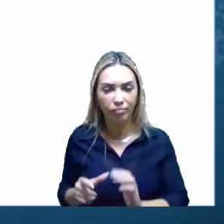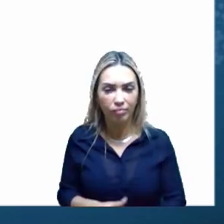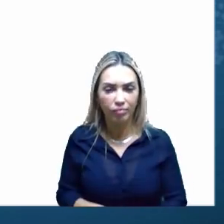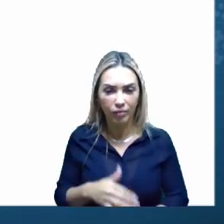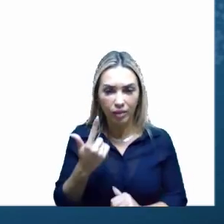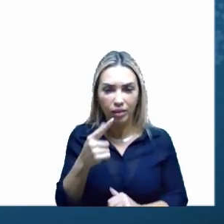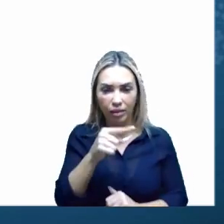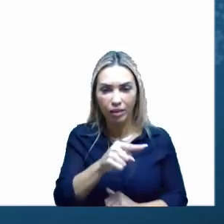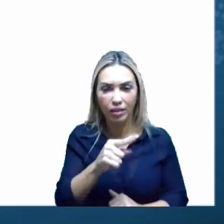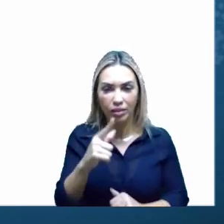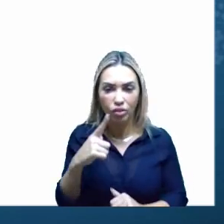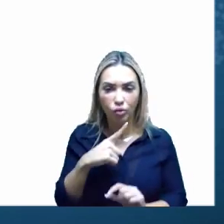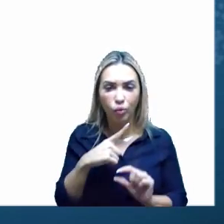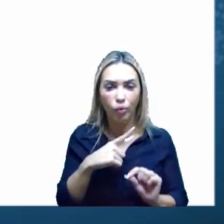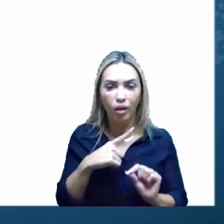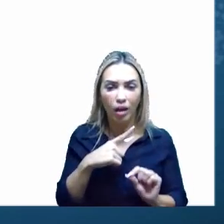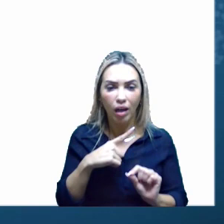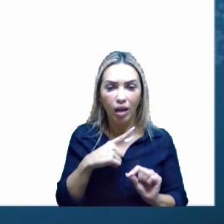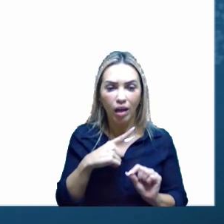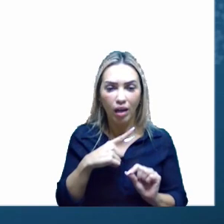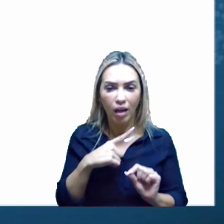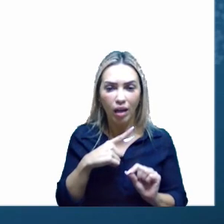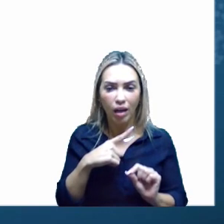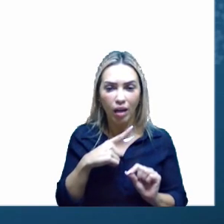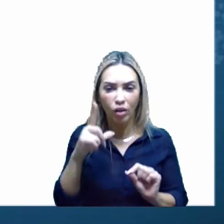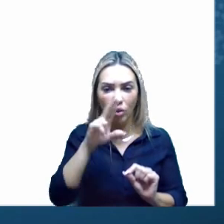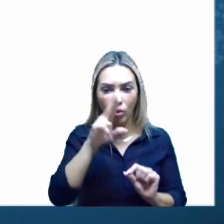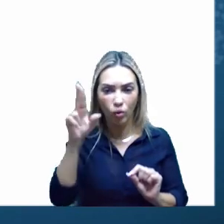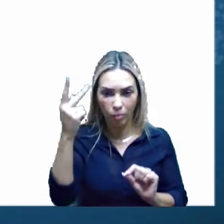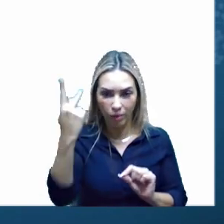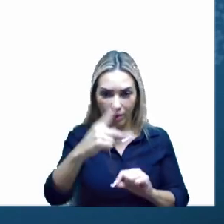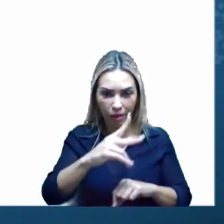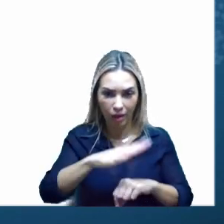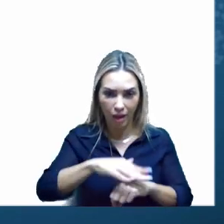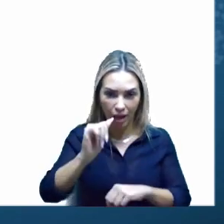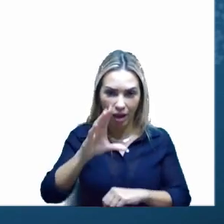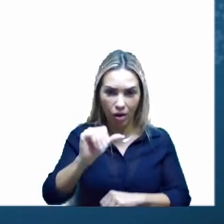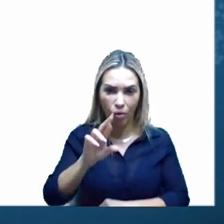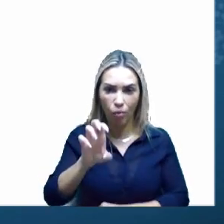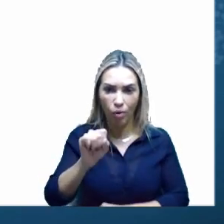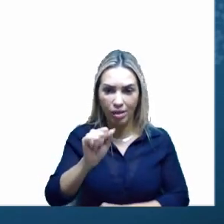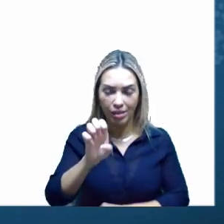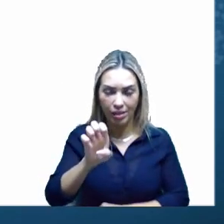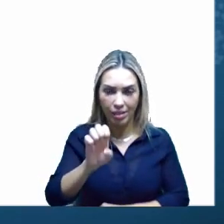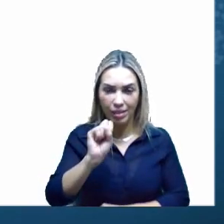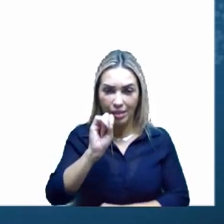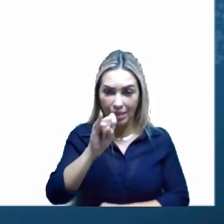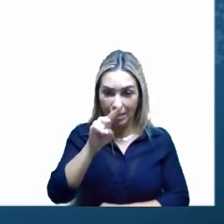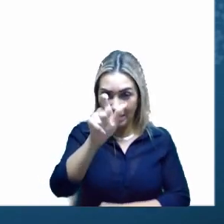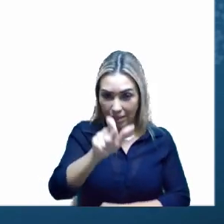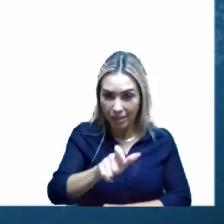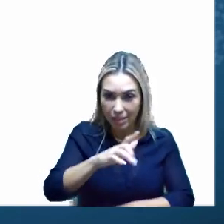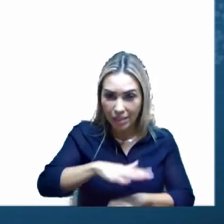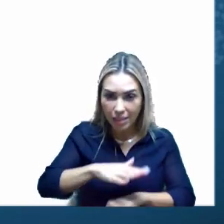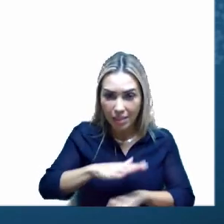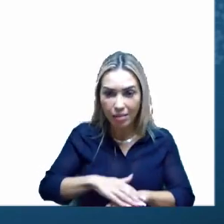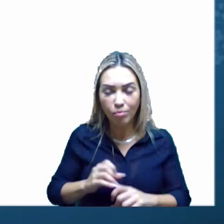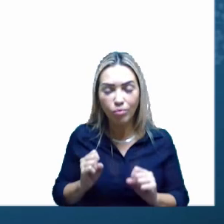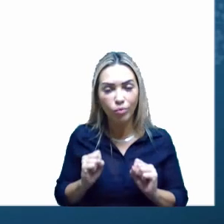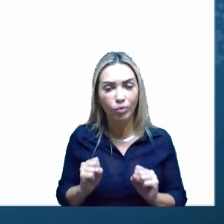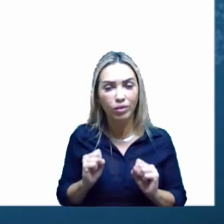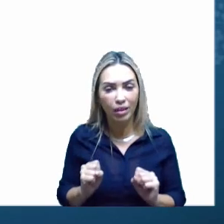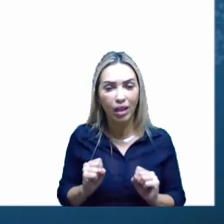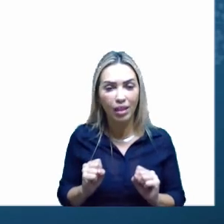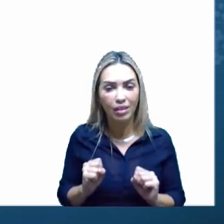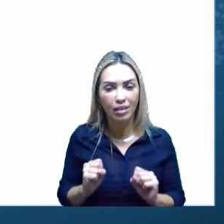atrás deles, que o Occam Razor foi nomeado, e se ele pudesse